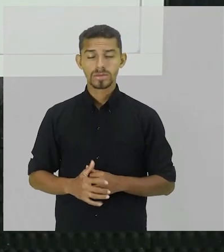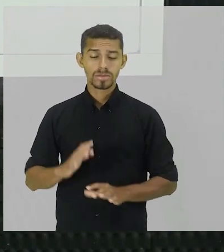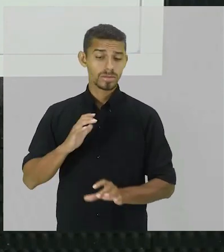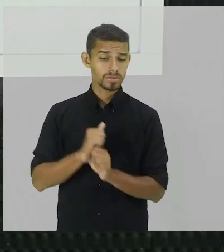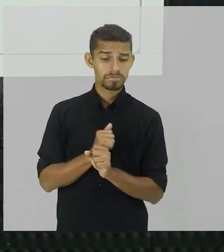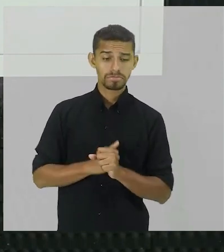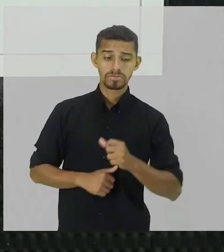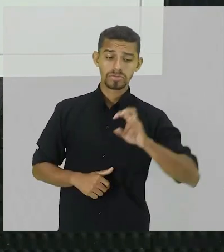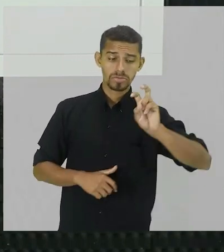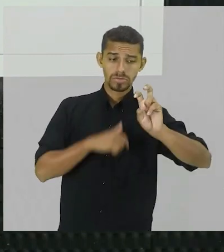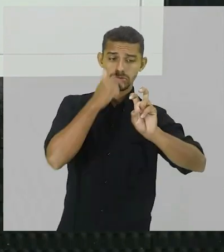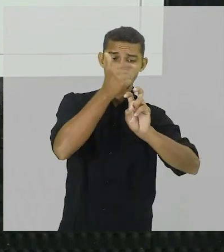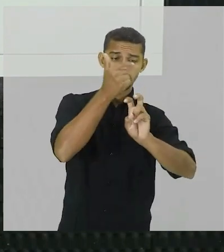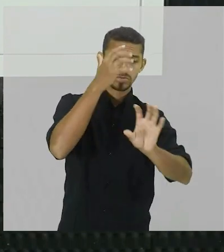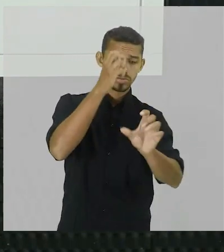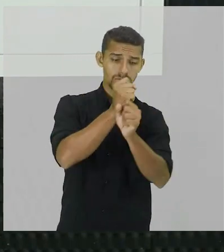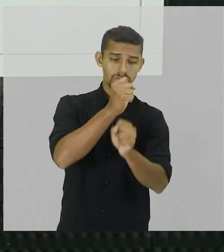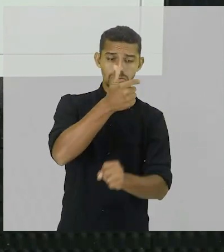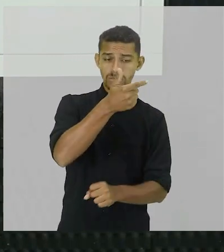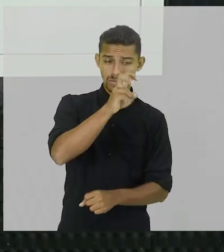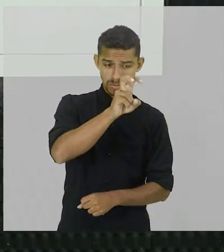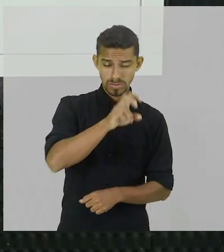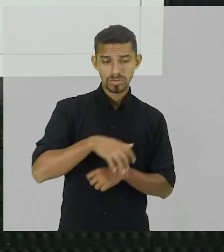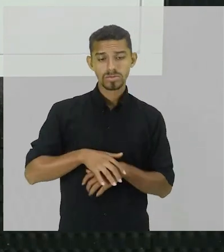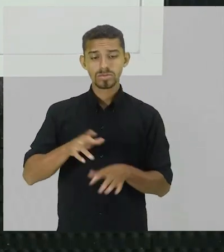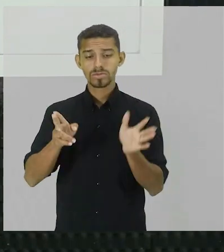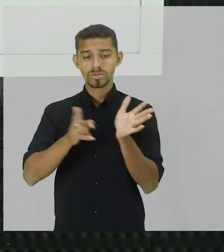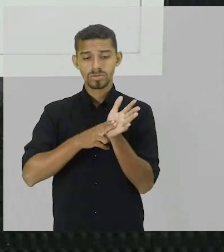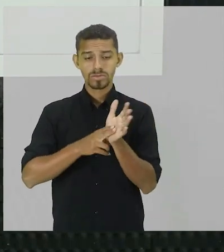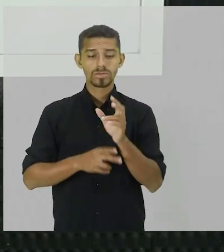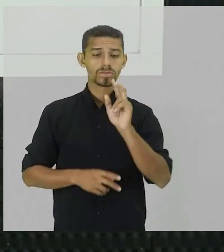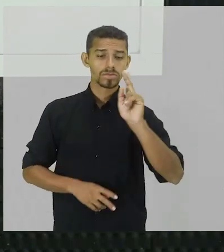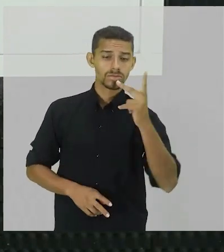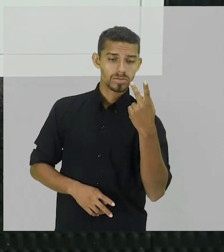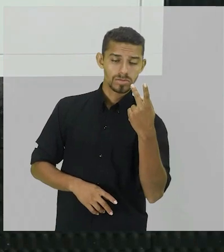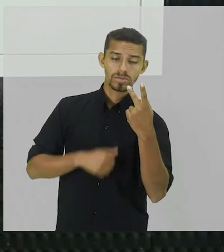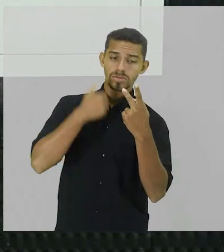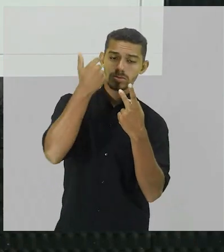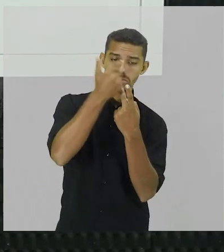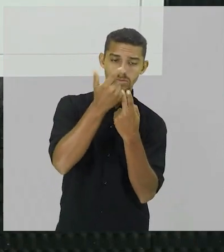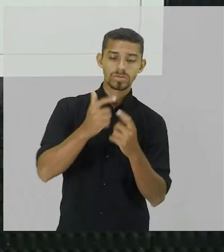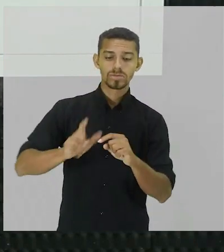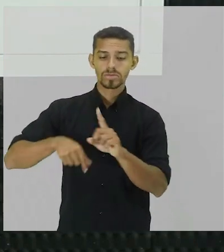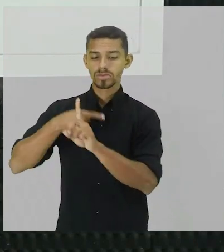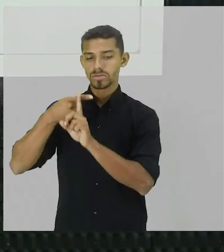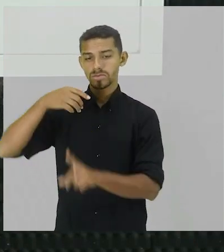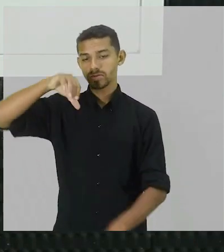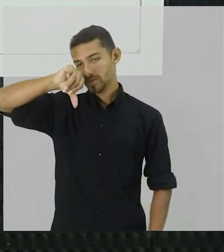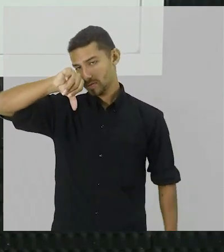25 igual a h ao quadrado mais 9.